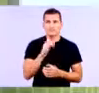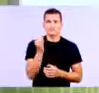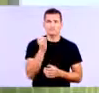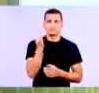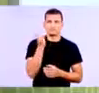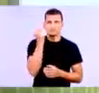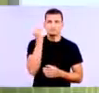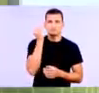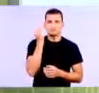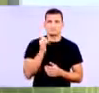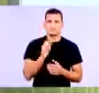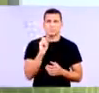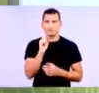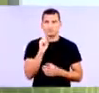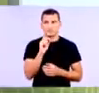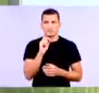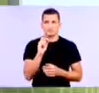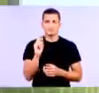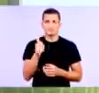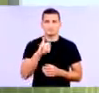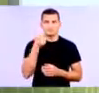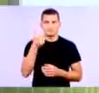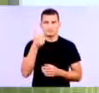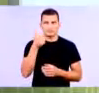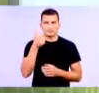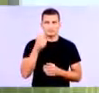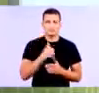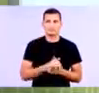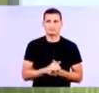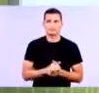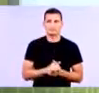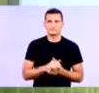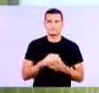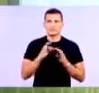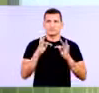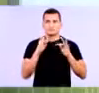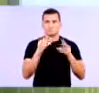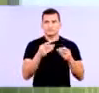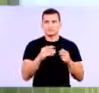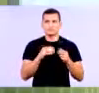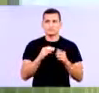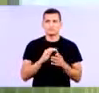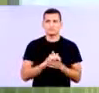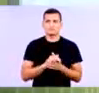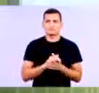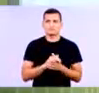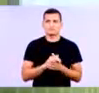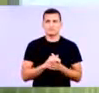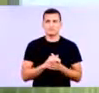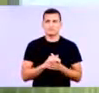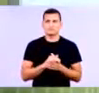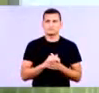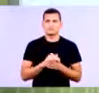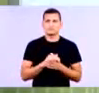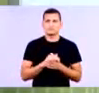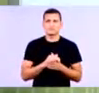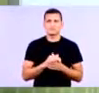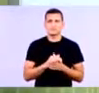importante definir o quê? Primeiro, a gente parte do princípio que todo evento, ele imediatamente ele deve ser